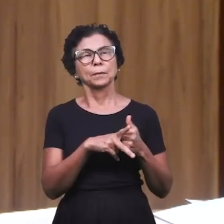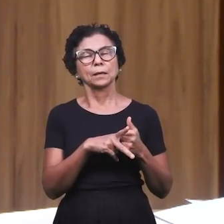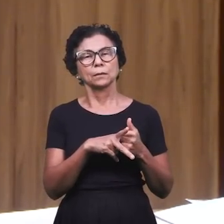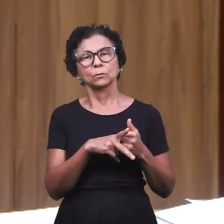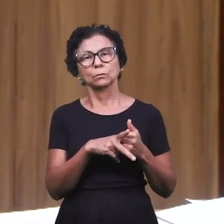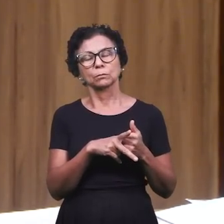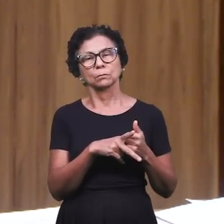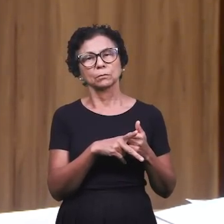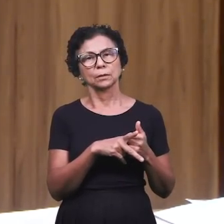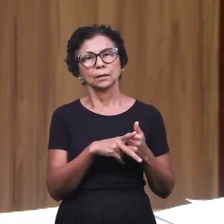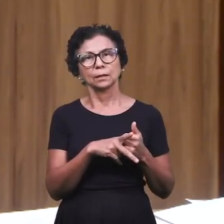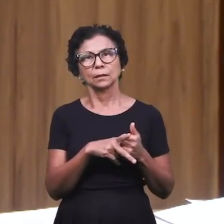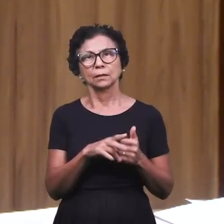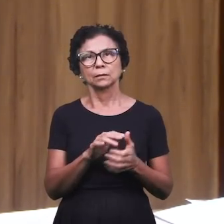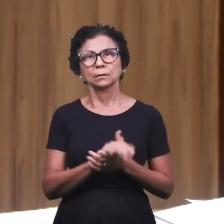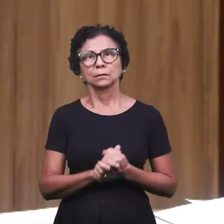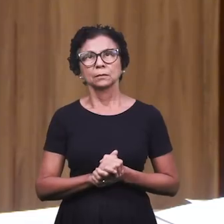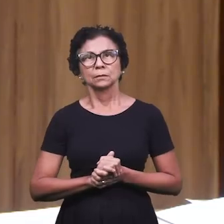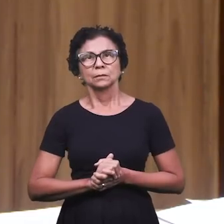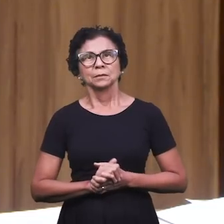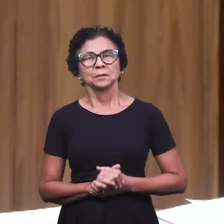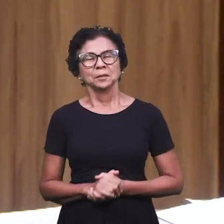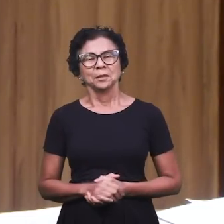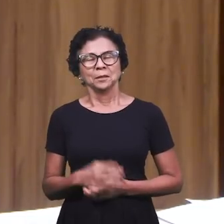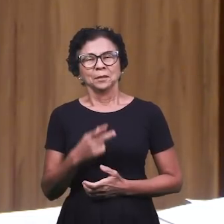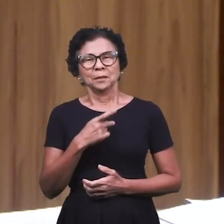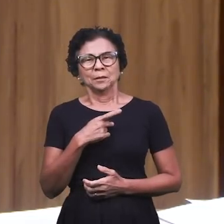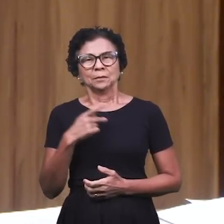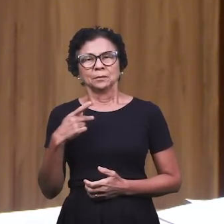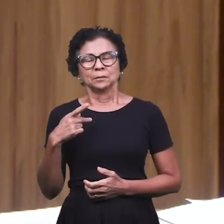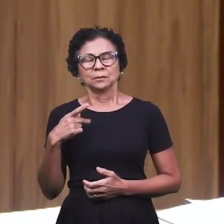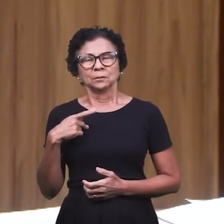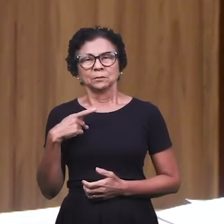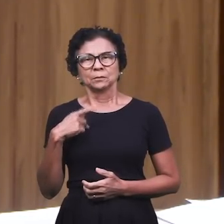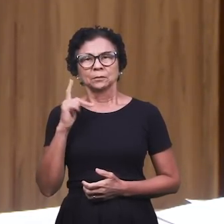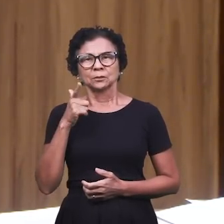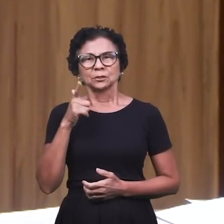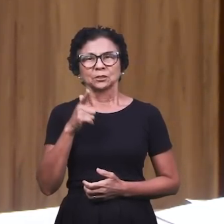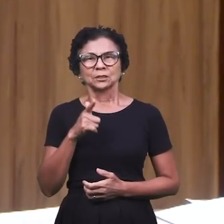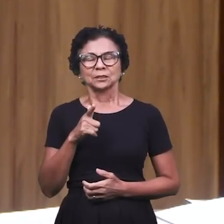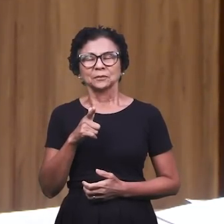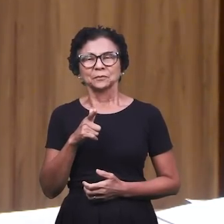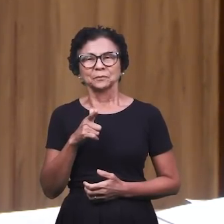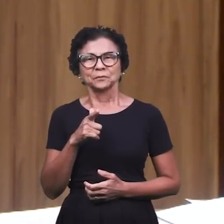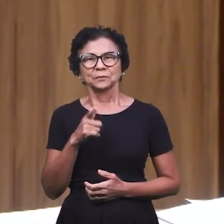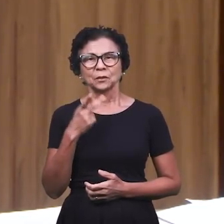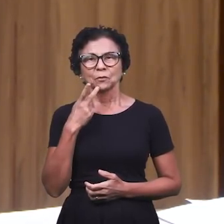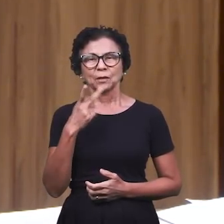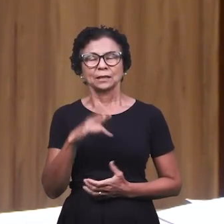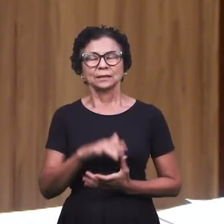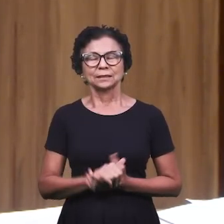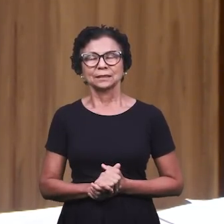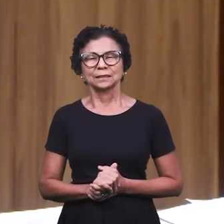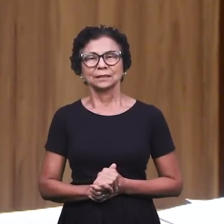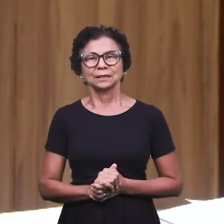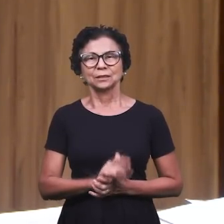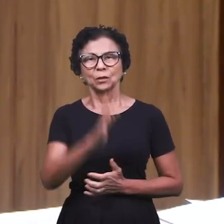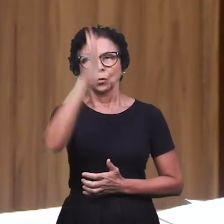como diz o pastor Giltinho, fala que o galo que salvou Pedro ali, né? Porque Pedro negou 3 vezes o Senhor,